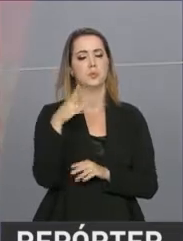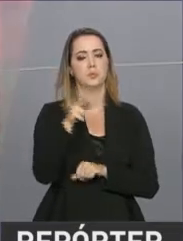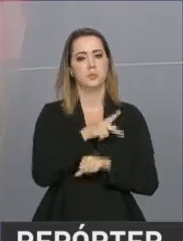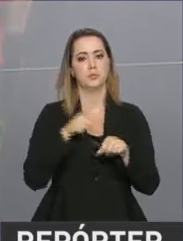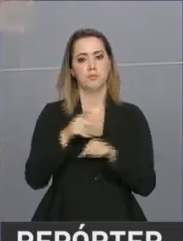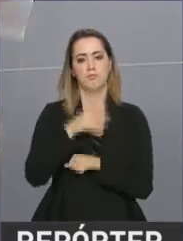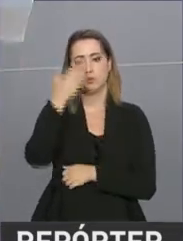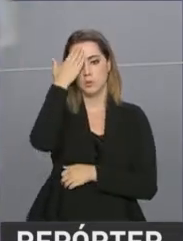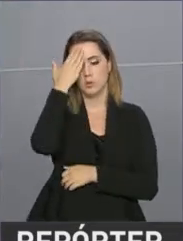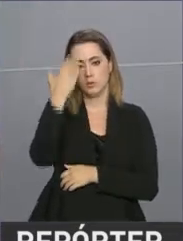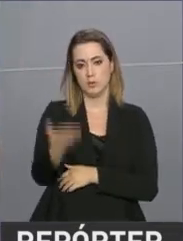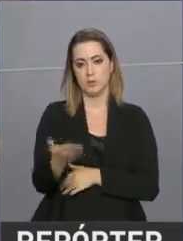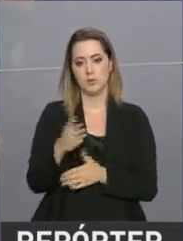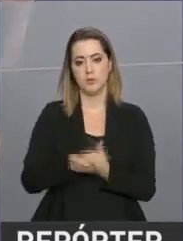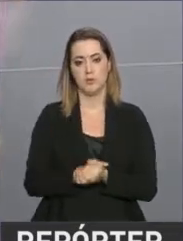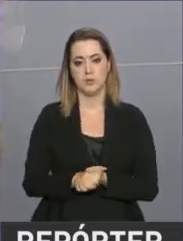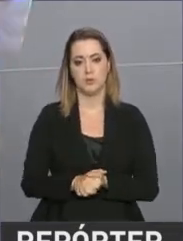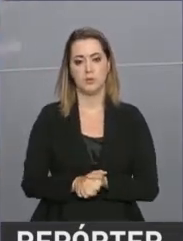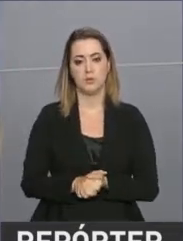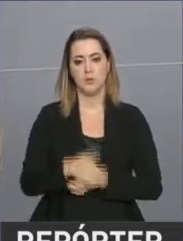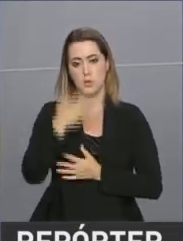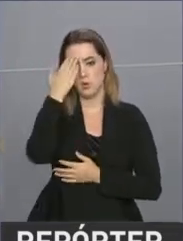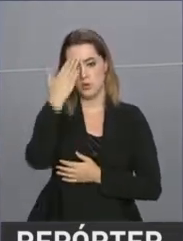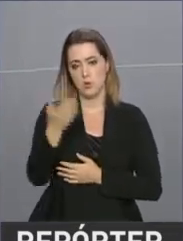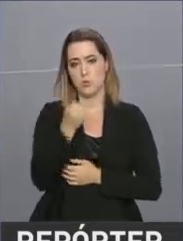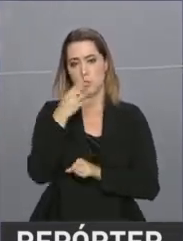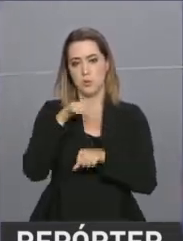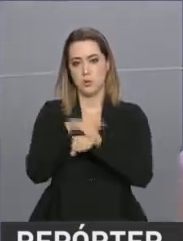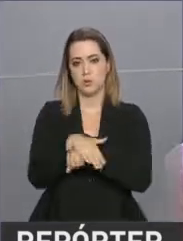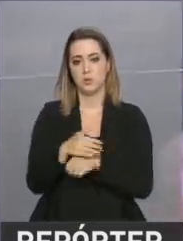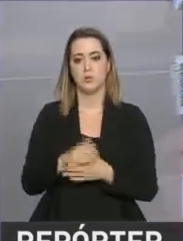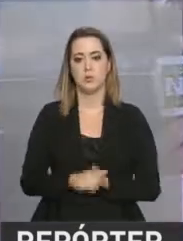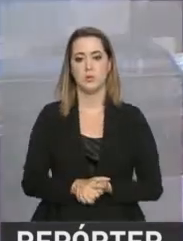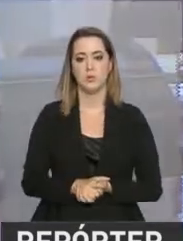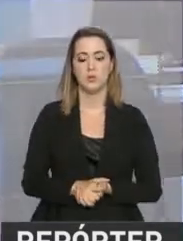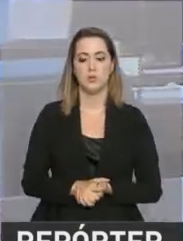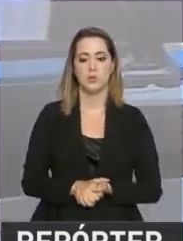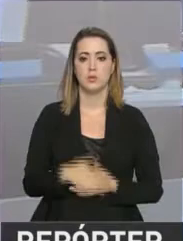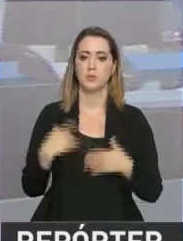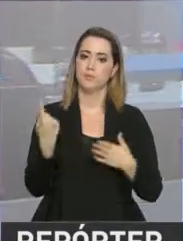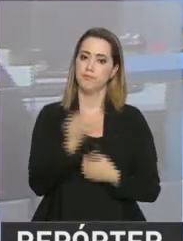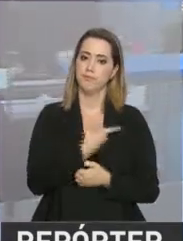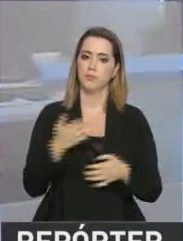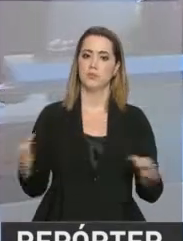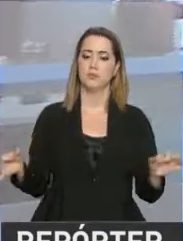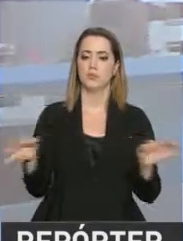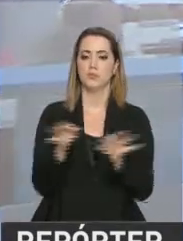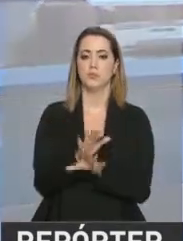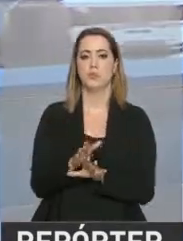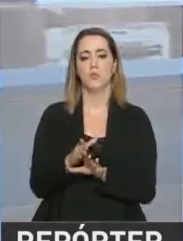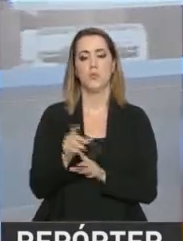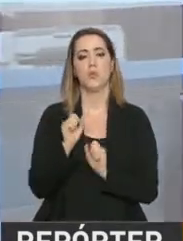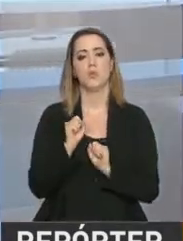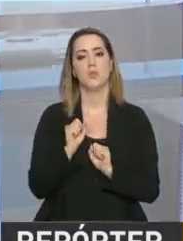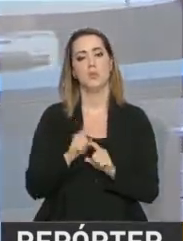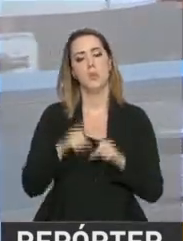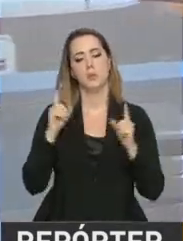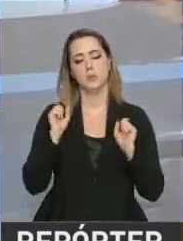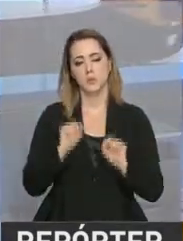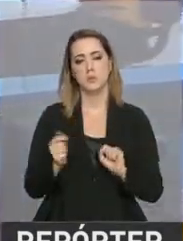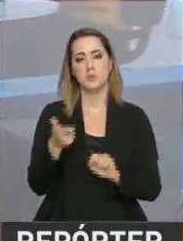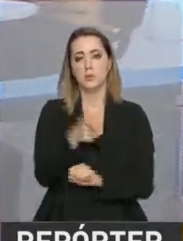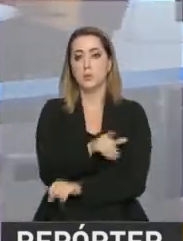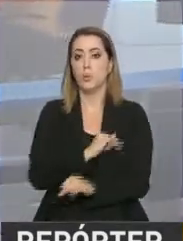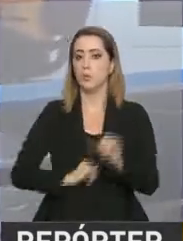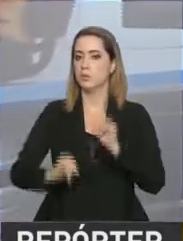Muito obrigado para você pelas suas informações. Boa noite para você. E esta edição do Repórter NBR termina aqui, mas podemos voltar